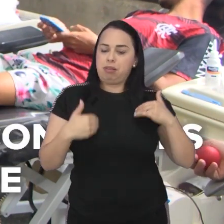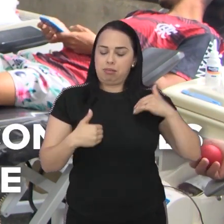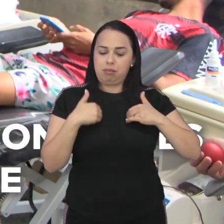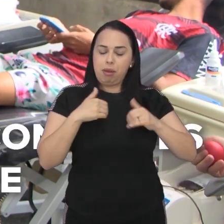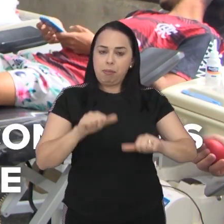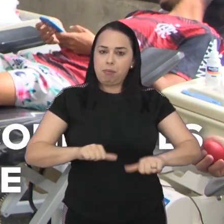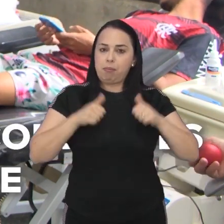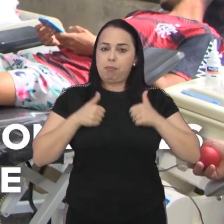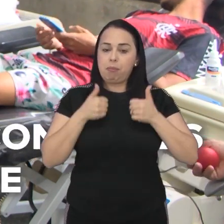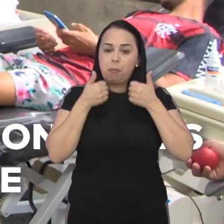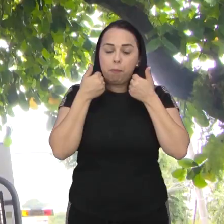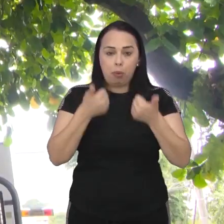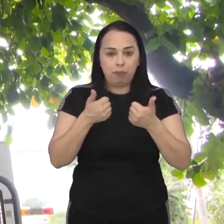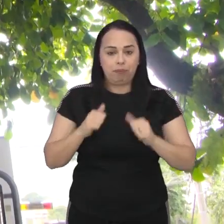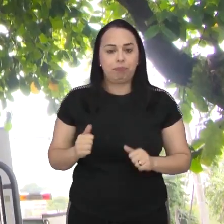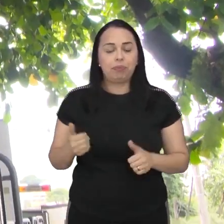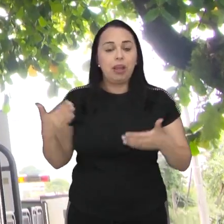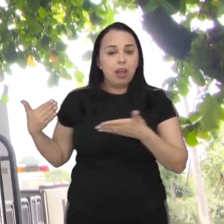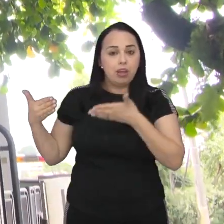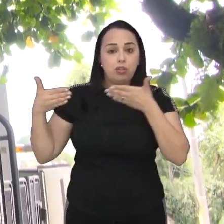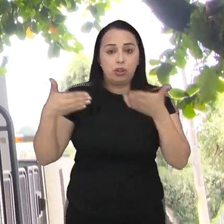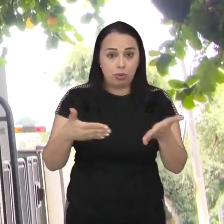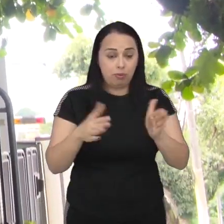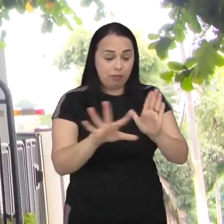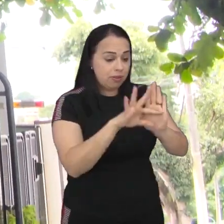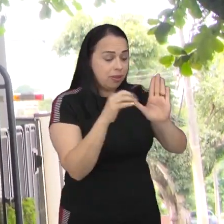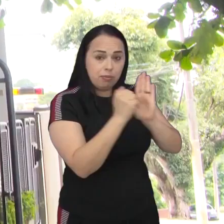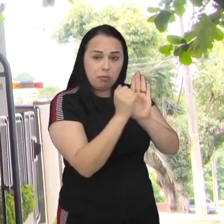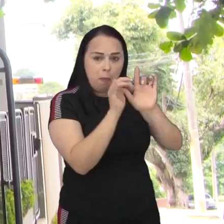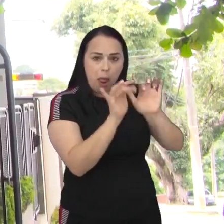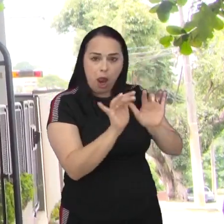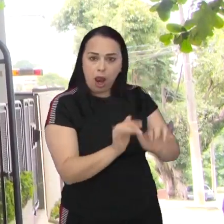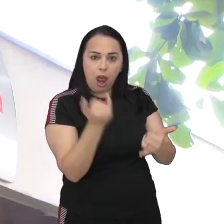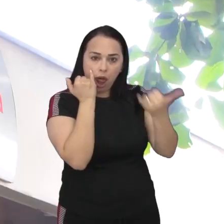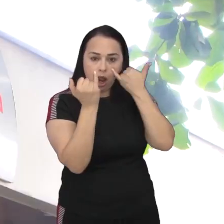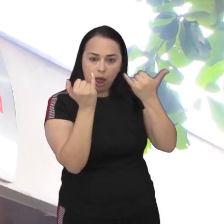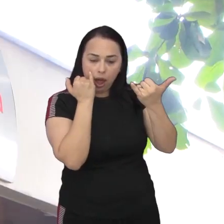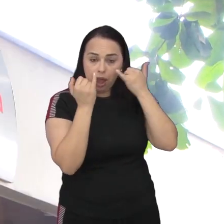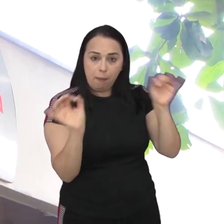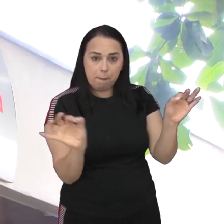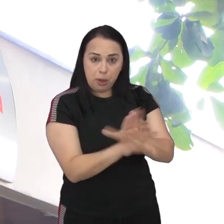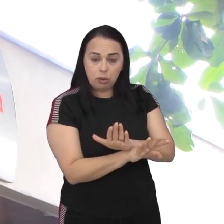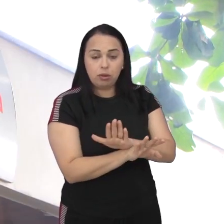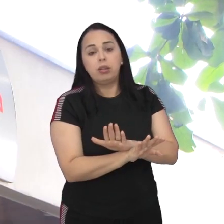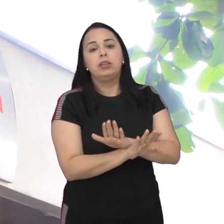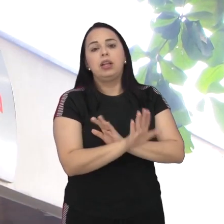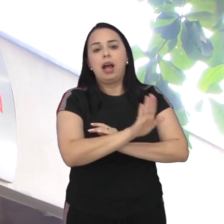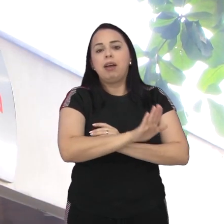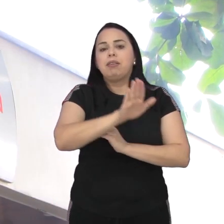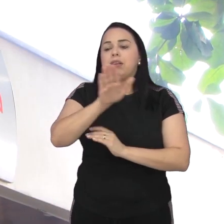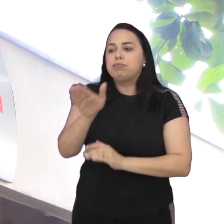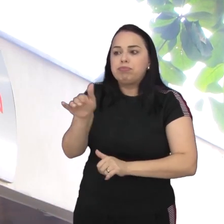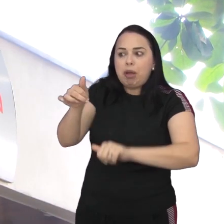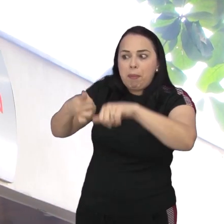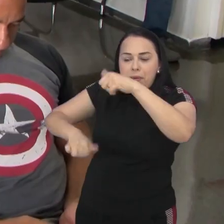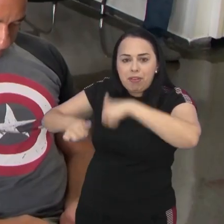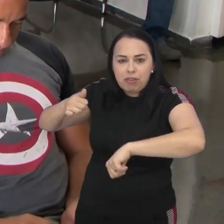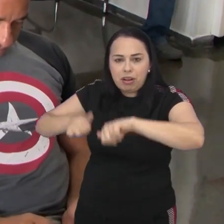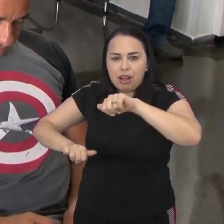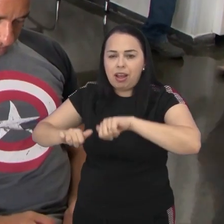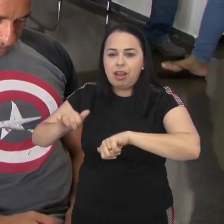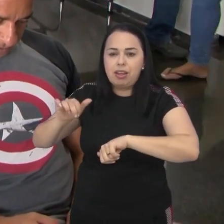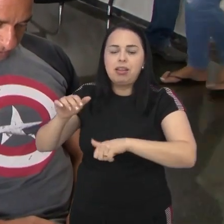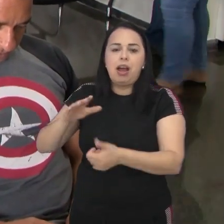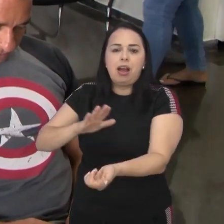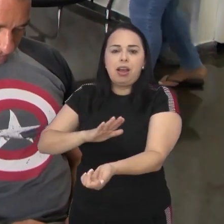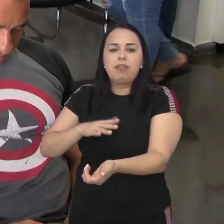deve estar em boas condições de saúde. Chegando aqui, o doador vai fazer um cadastro na recepção. Feito isso, ele passa por uma